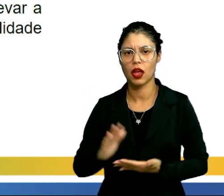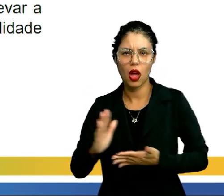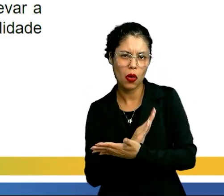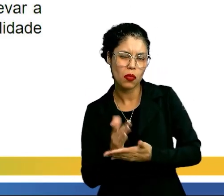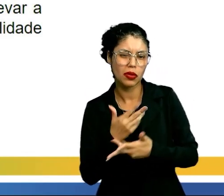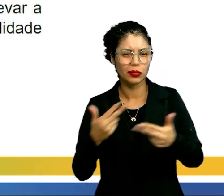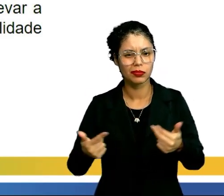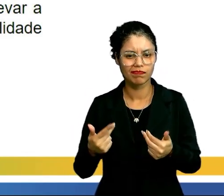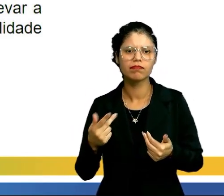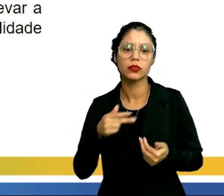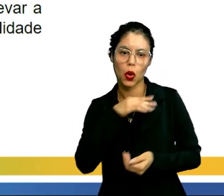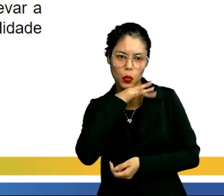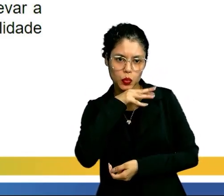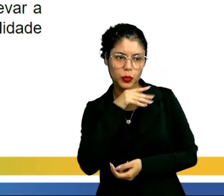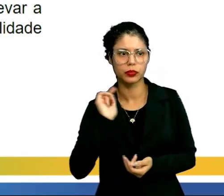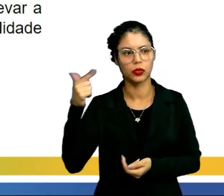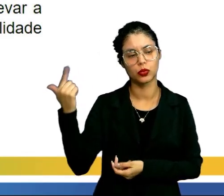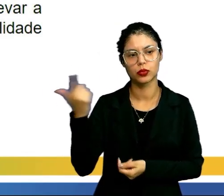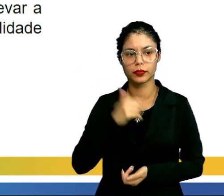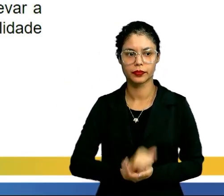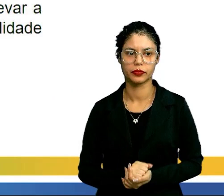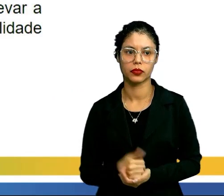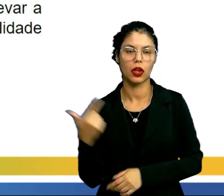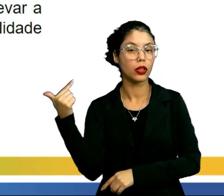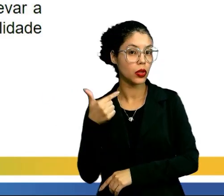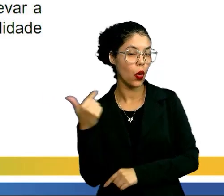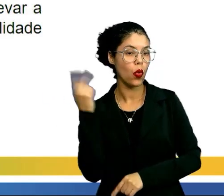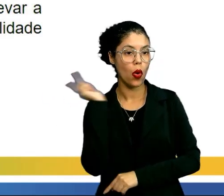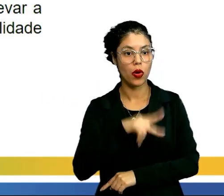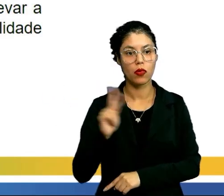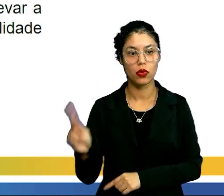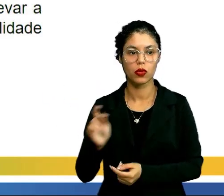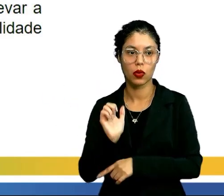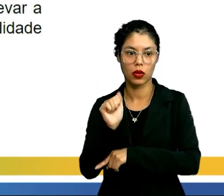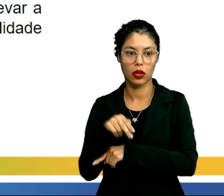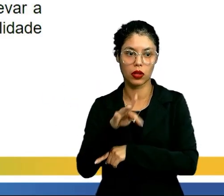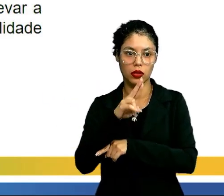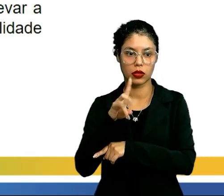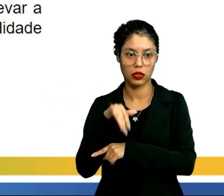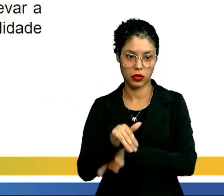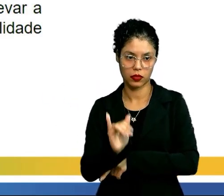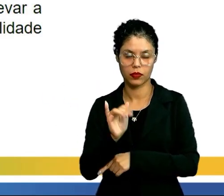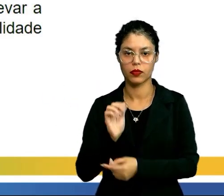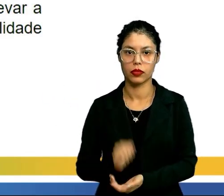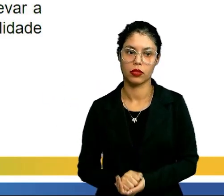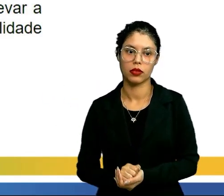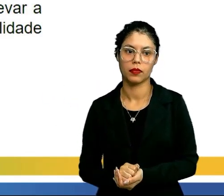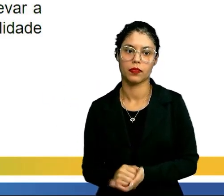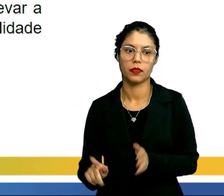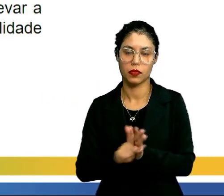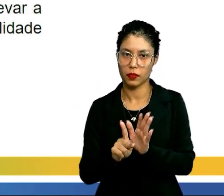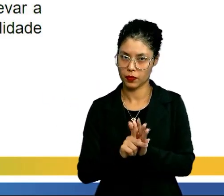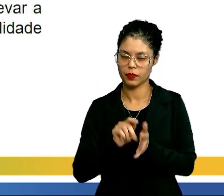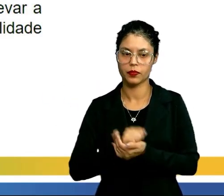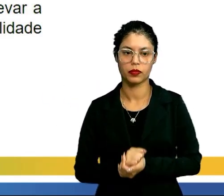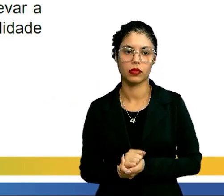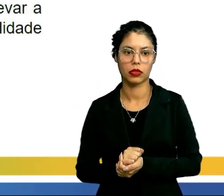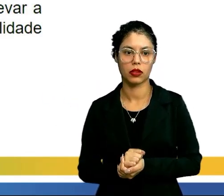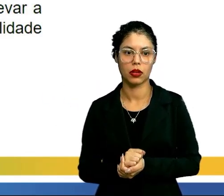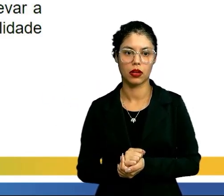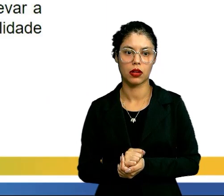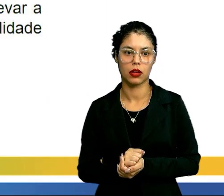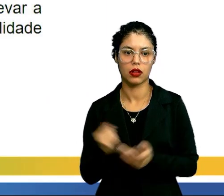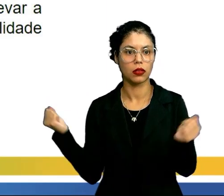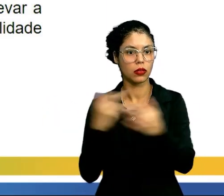têm disfunções nessa área. Segundo o professor Anthony Monaco, e não tem acento, tá? É o sobrenome dele mesmo, do